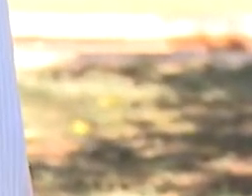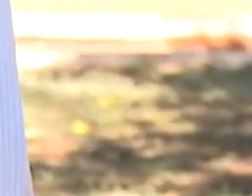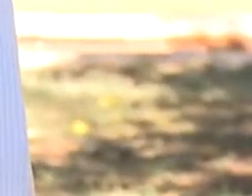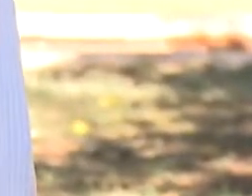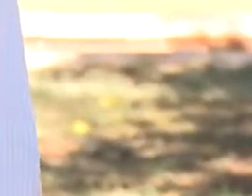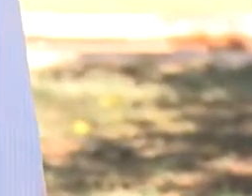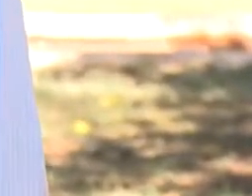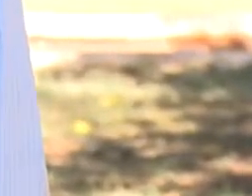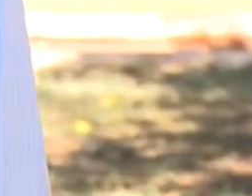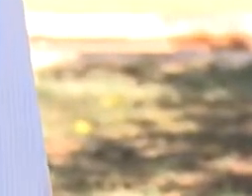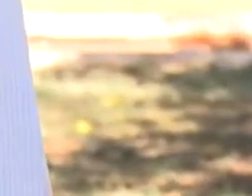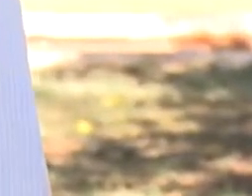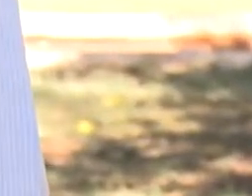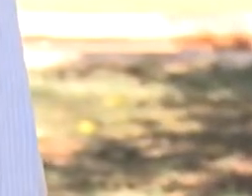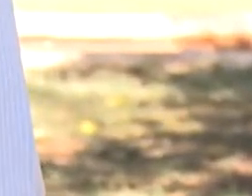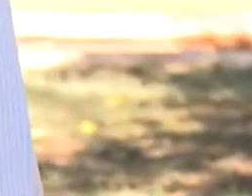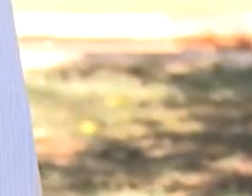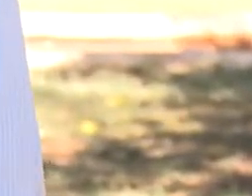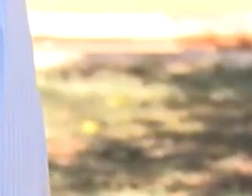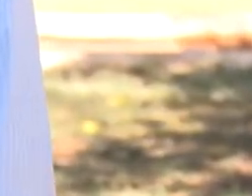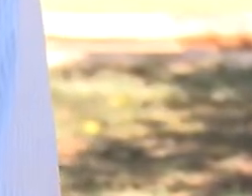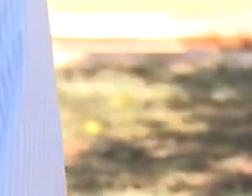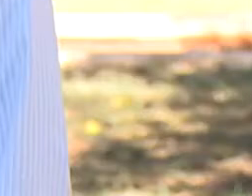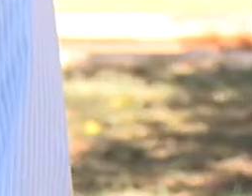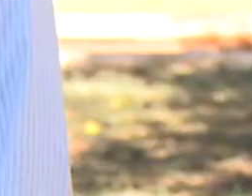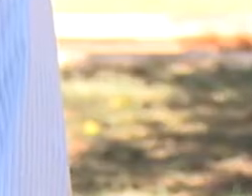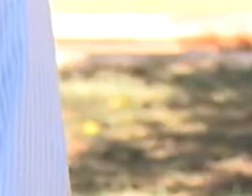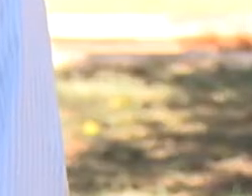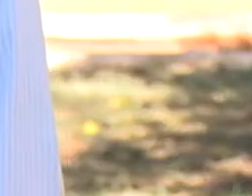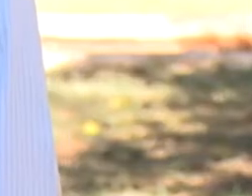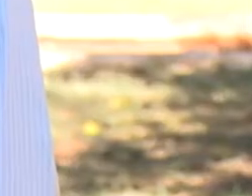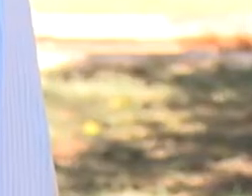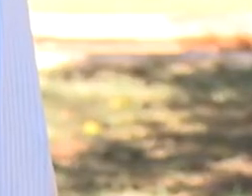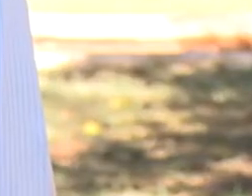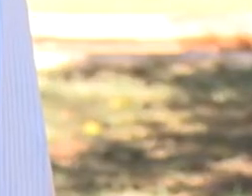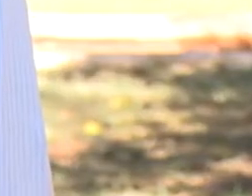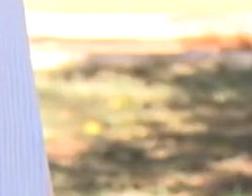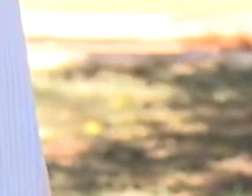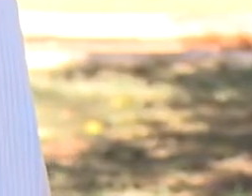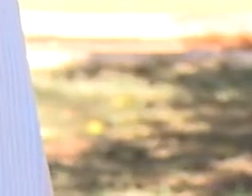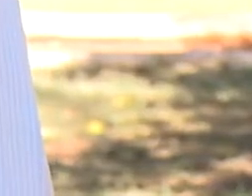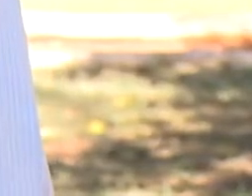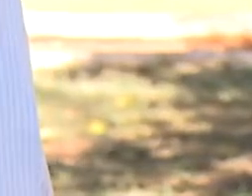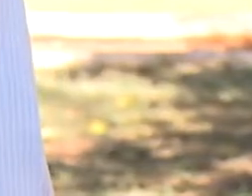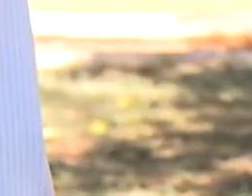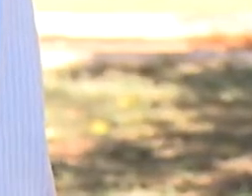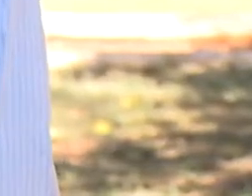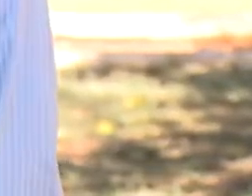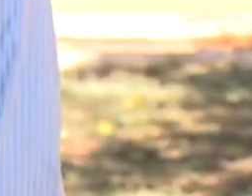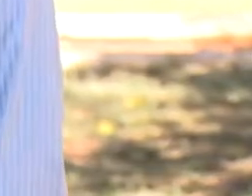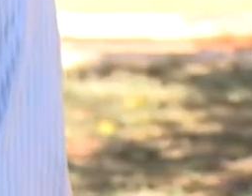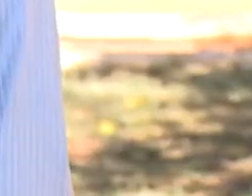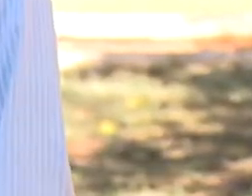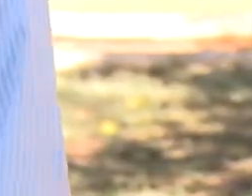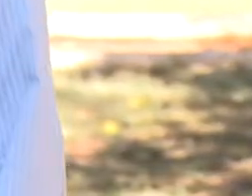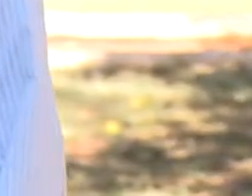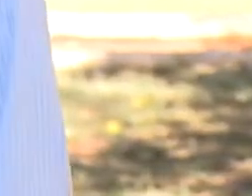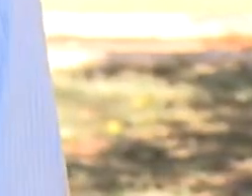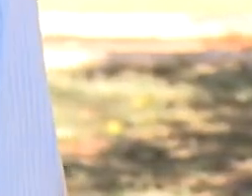não é uma corrente política, logosofia não é uma autoajuda, não